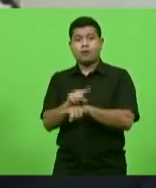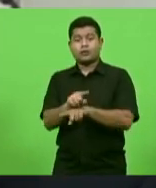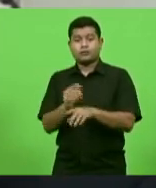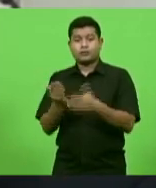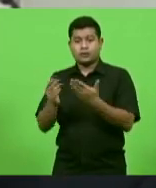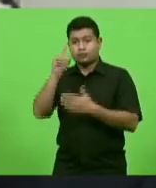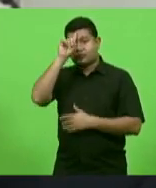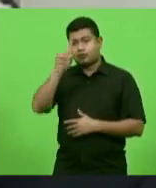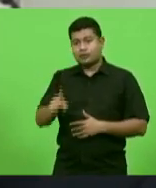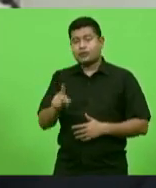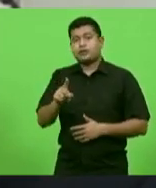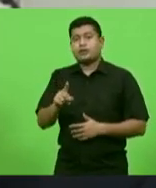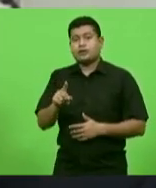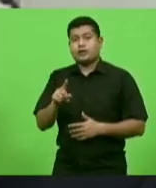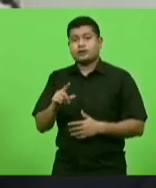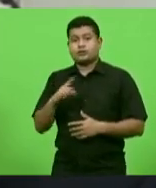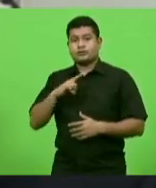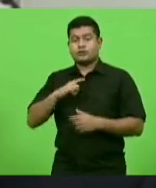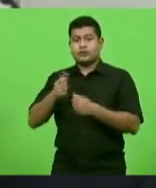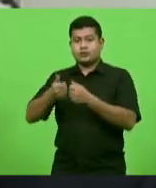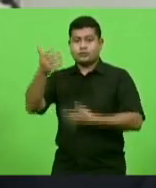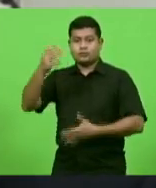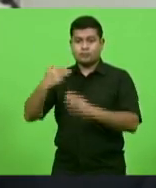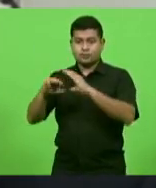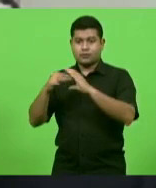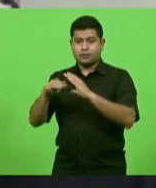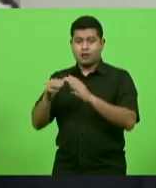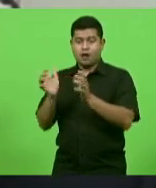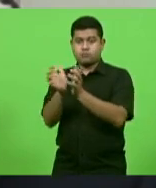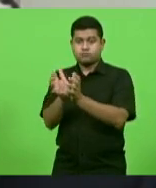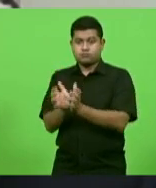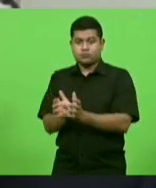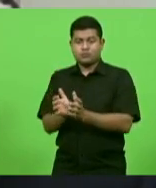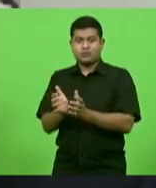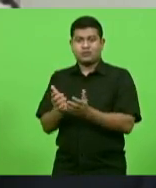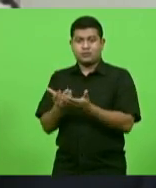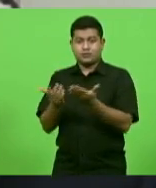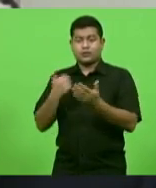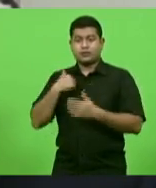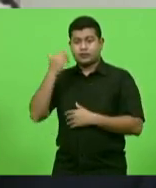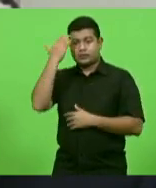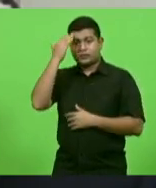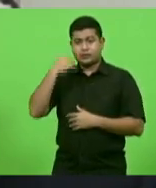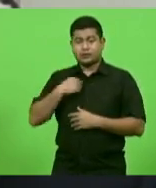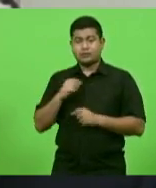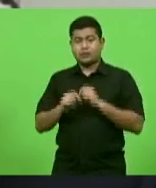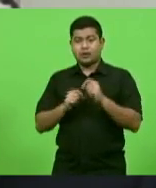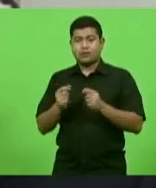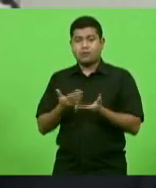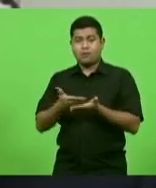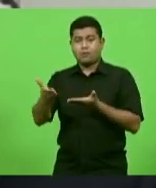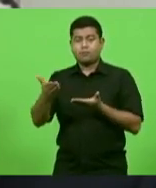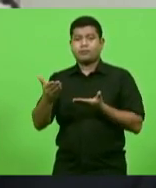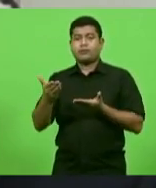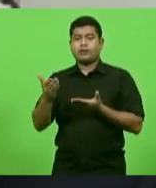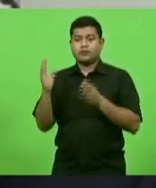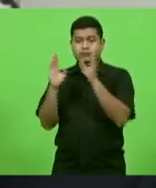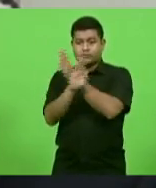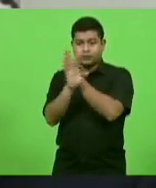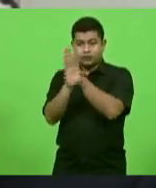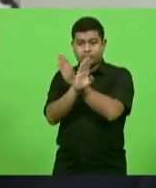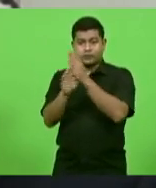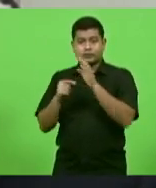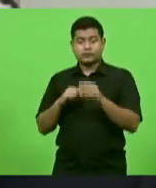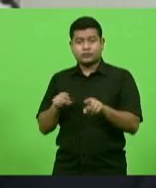conforme sequência de mensagem existentes no mesmo grupo evidencia ter ciência da abertura de inquérito e ter ainda